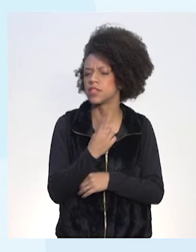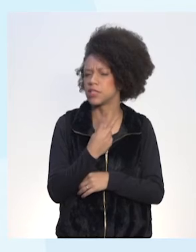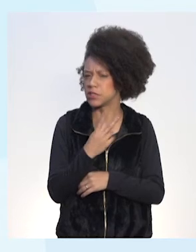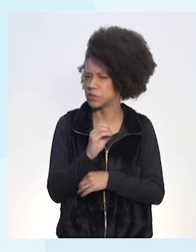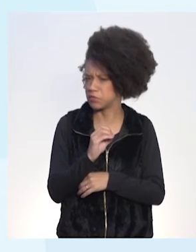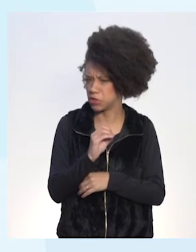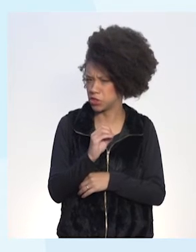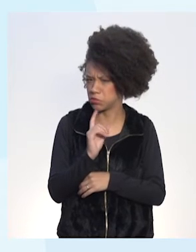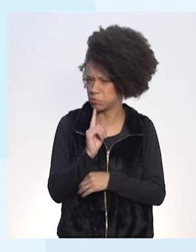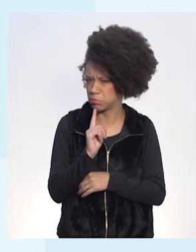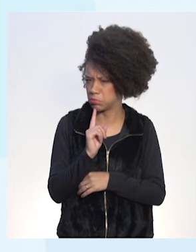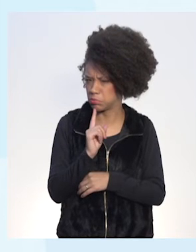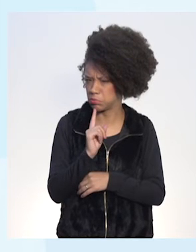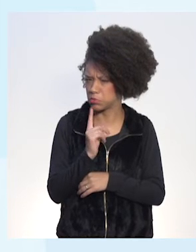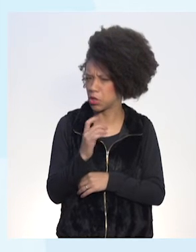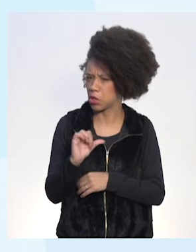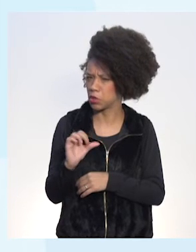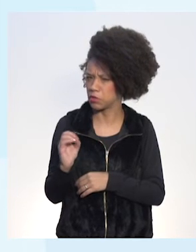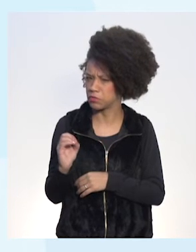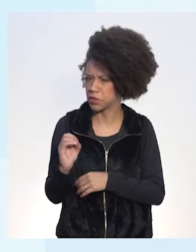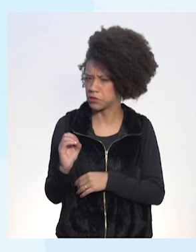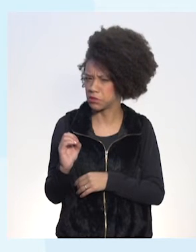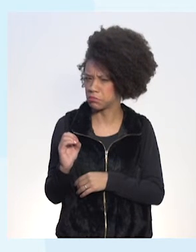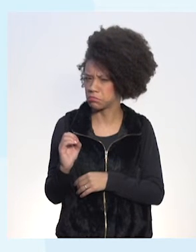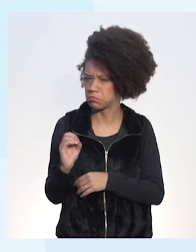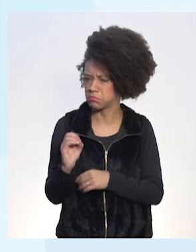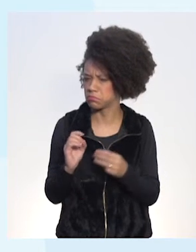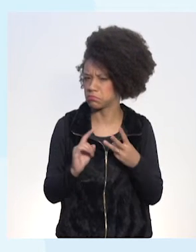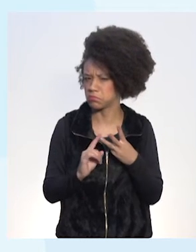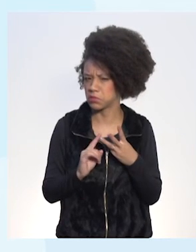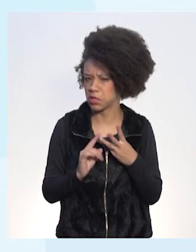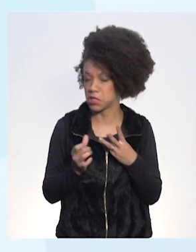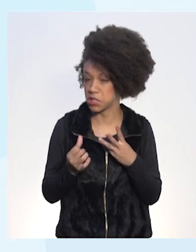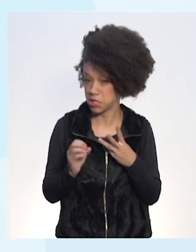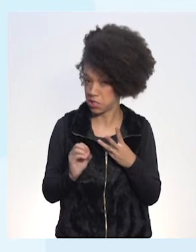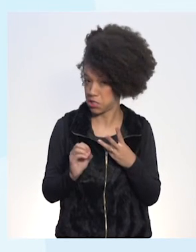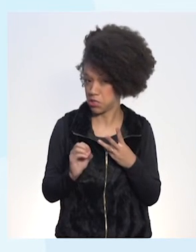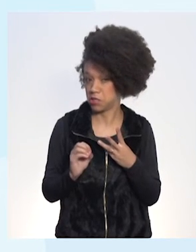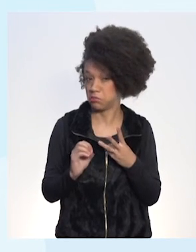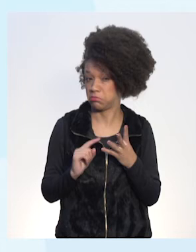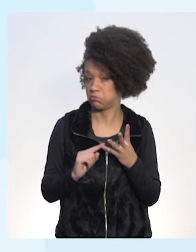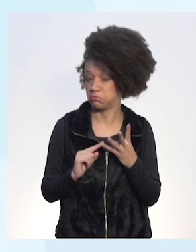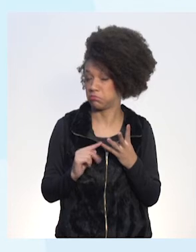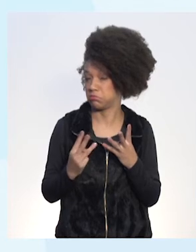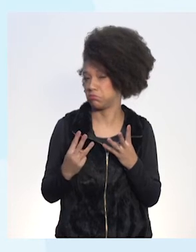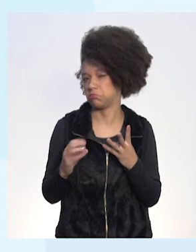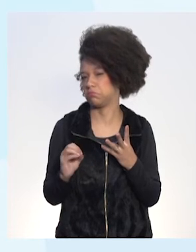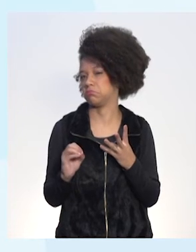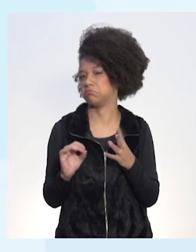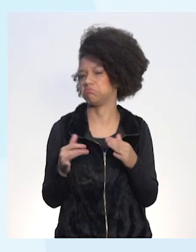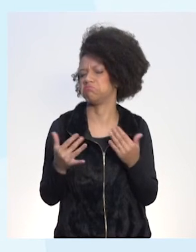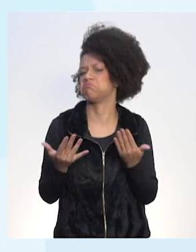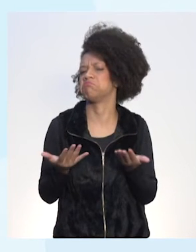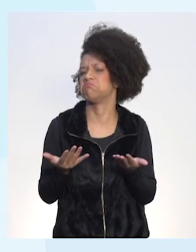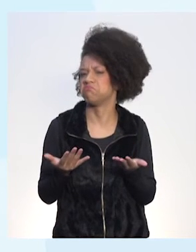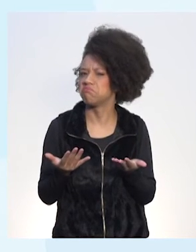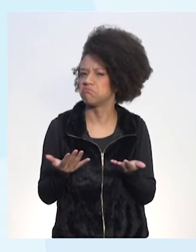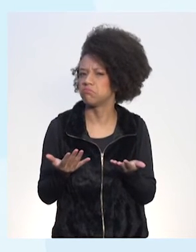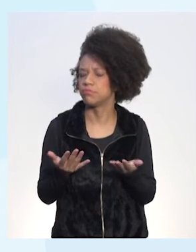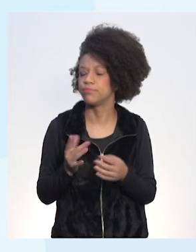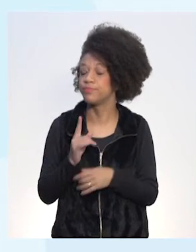graus? 90 graus? 60 graus? Ou 30